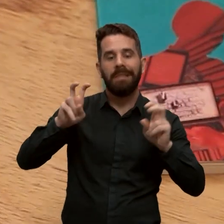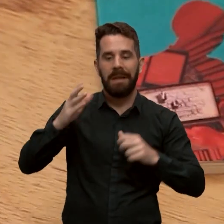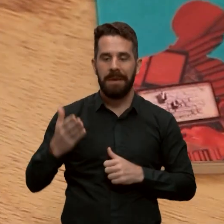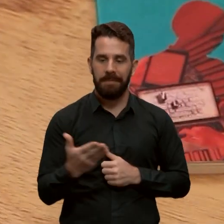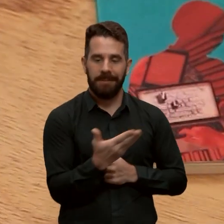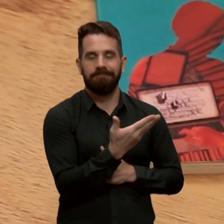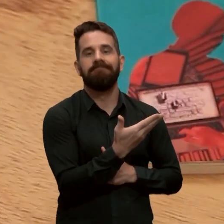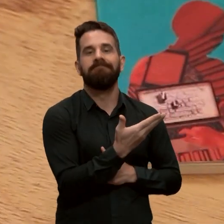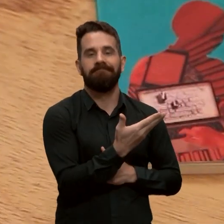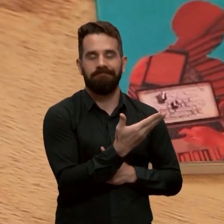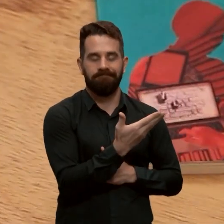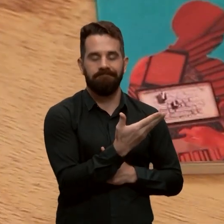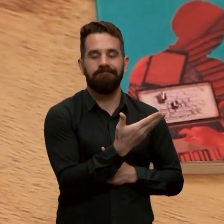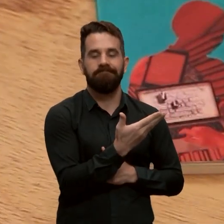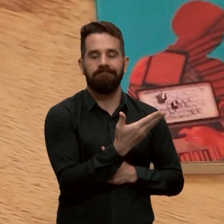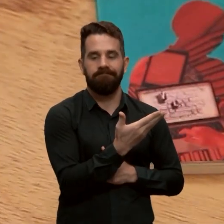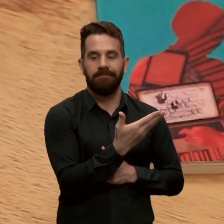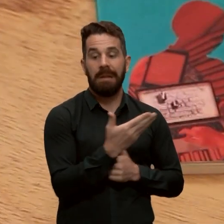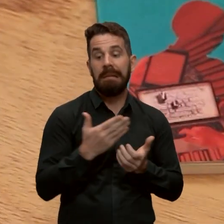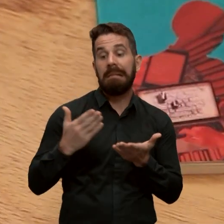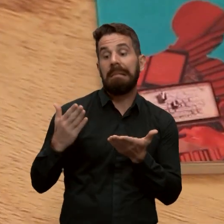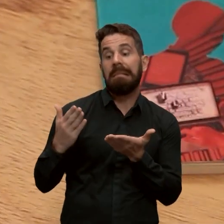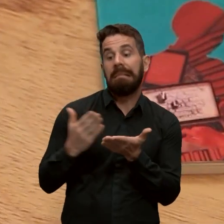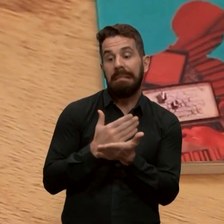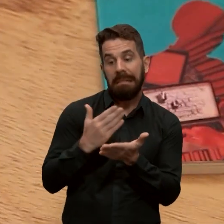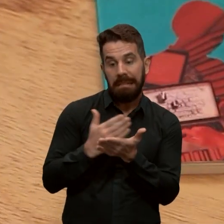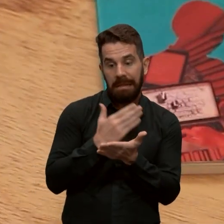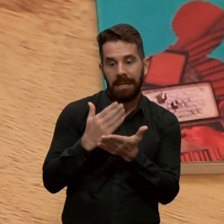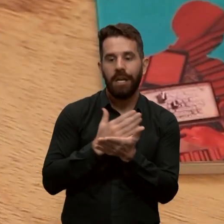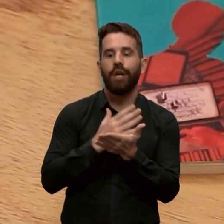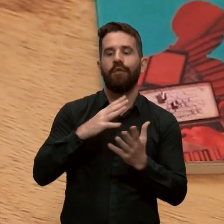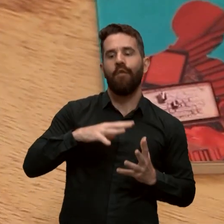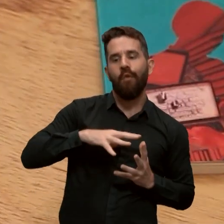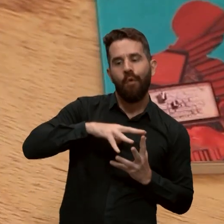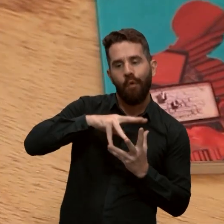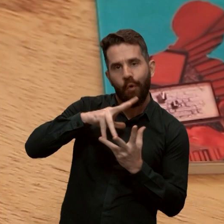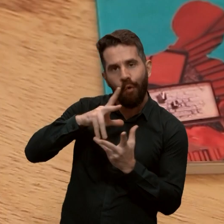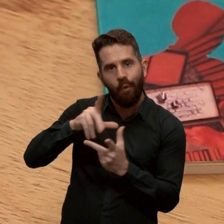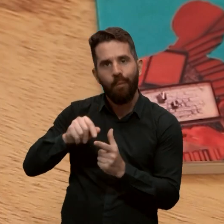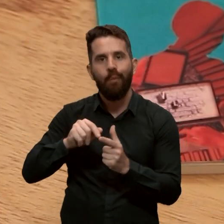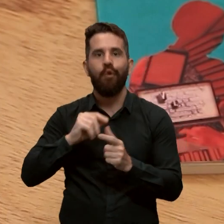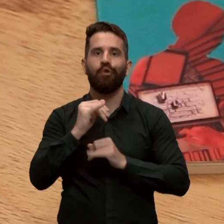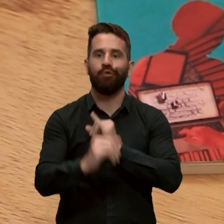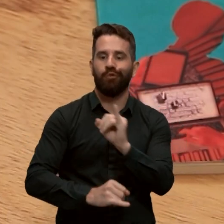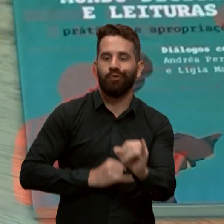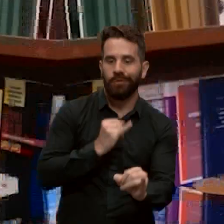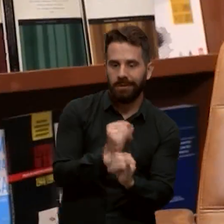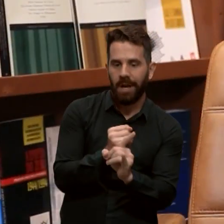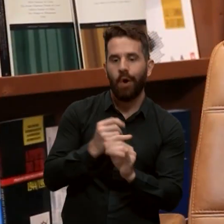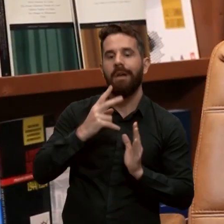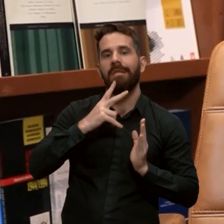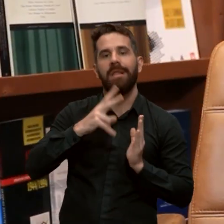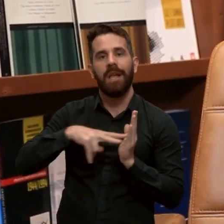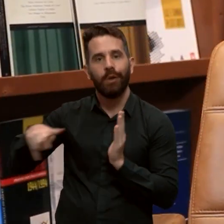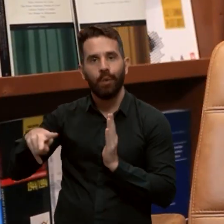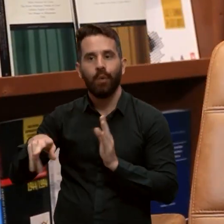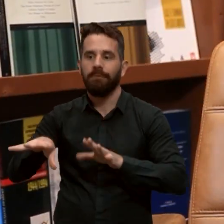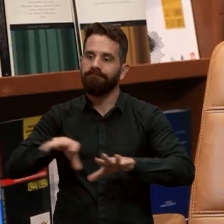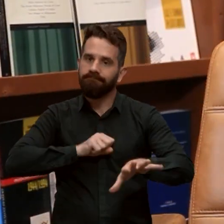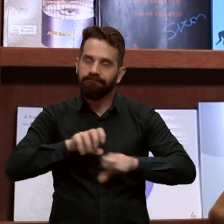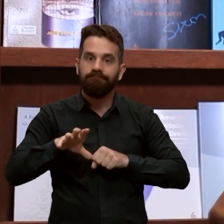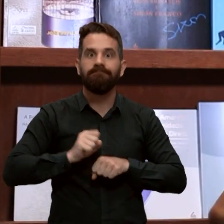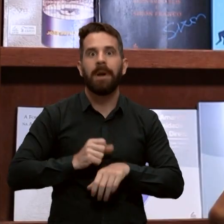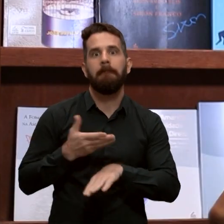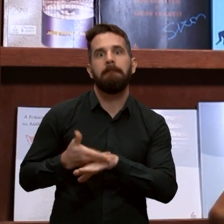obra, é o livro Mundo Digital e Leituras, Práticas e Apropriações. E nós estamos aqui com a